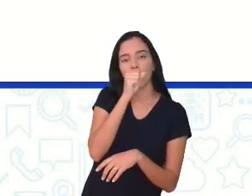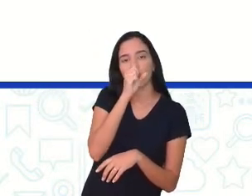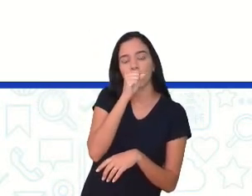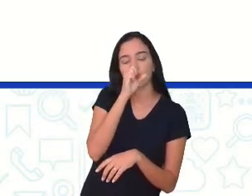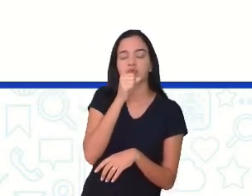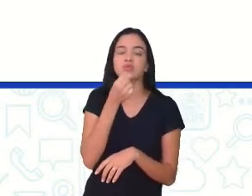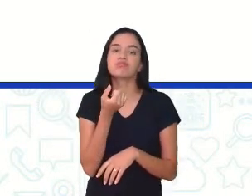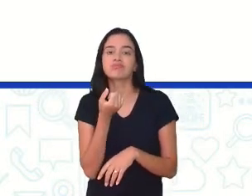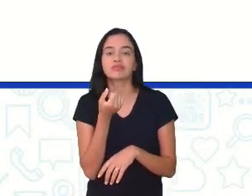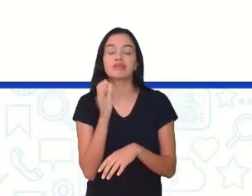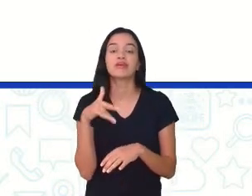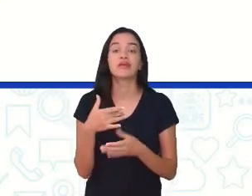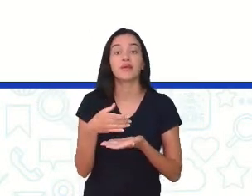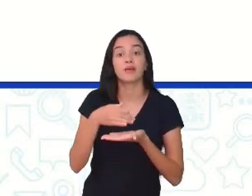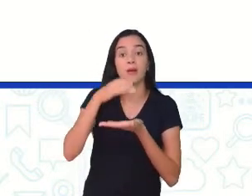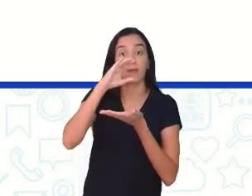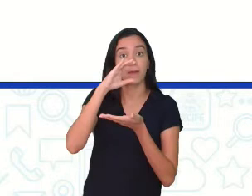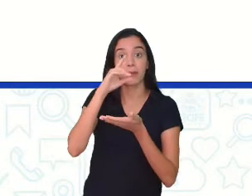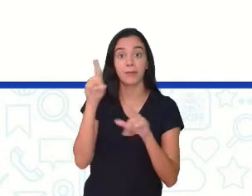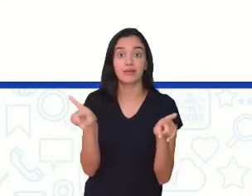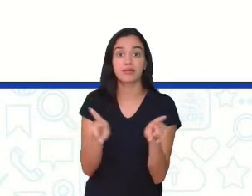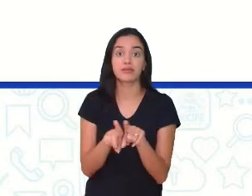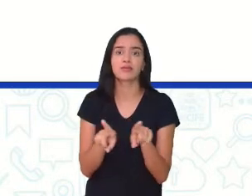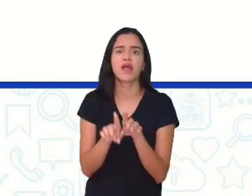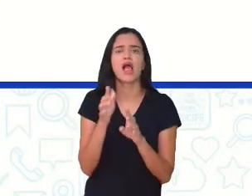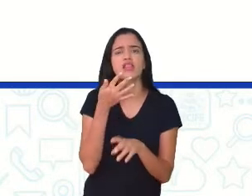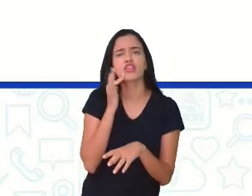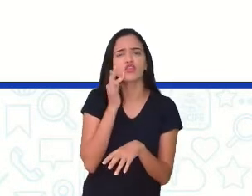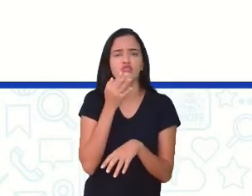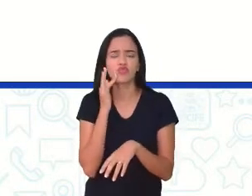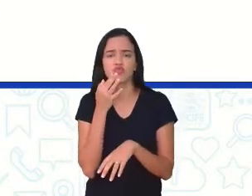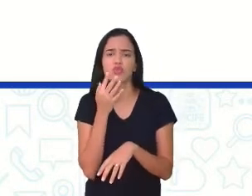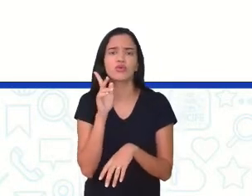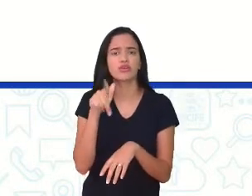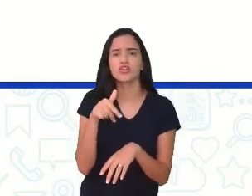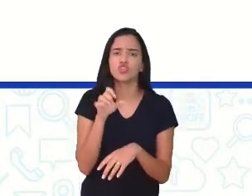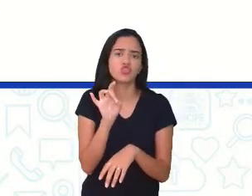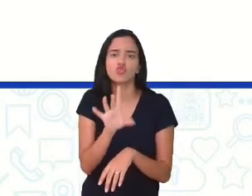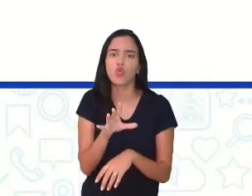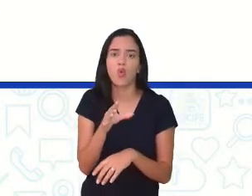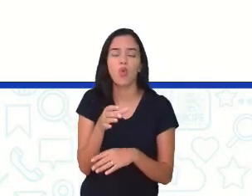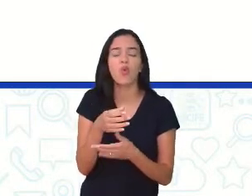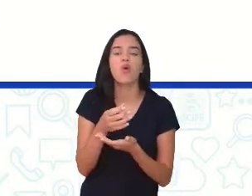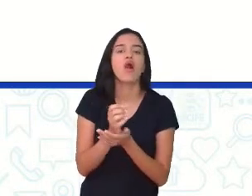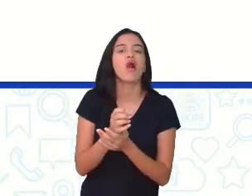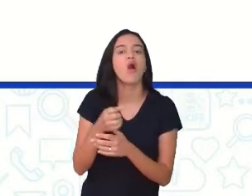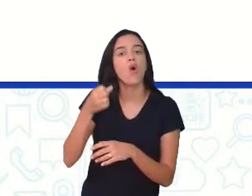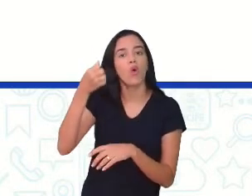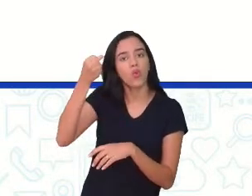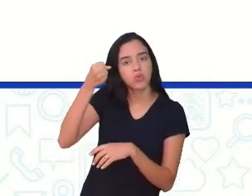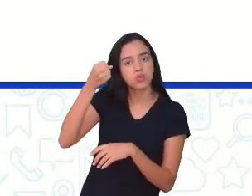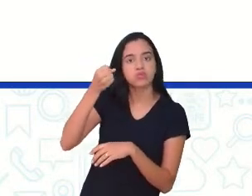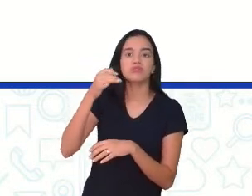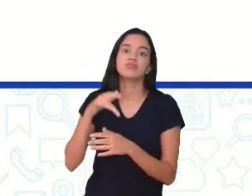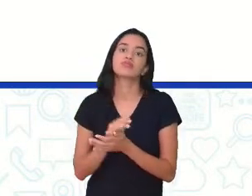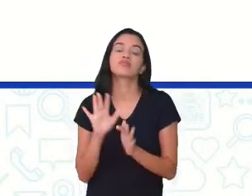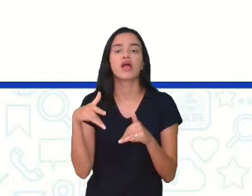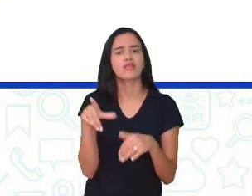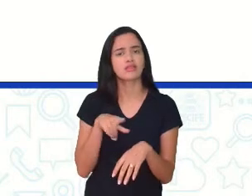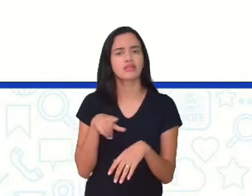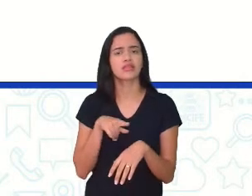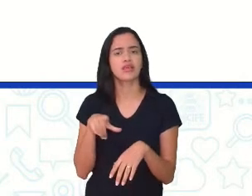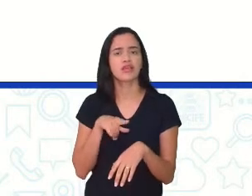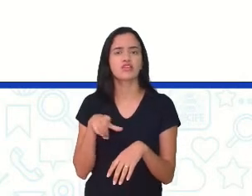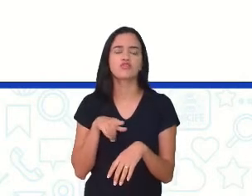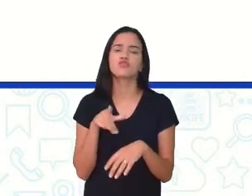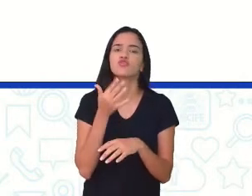a fruta e beber o suco, né? Tem frutas que é só o suco, que eu gosto, por exemplo. Tem frutas que